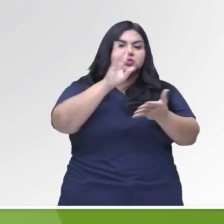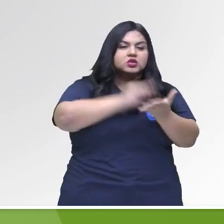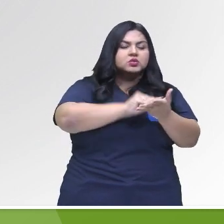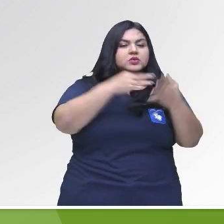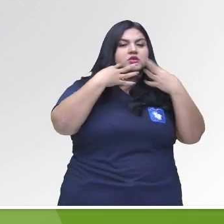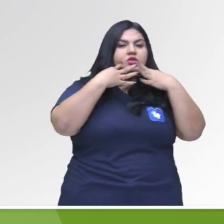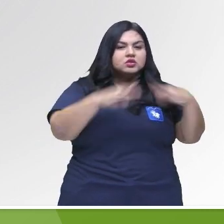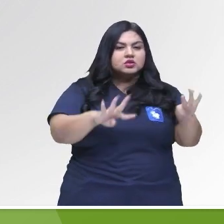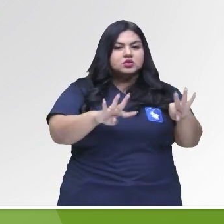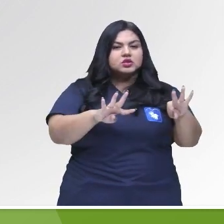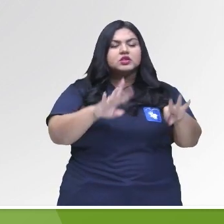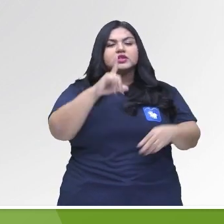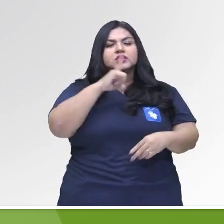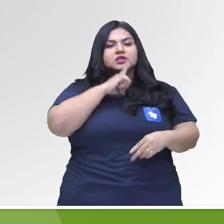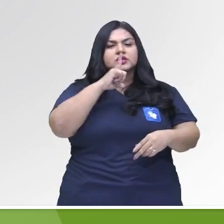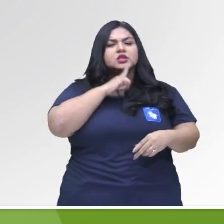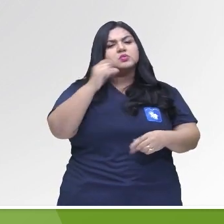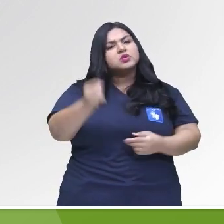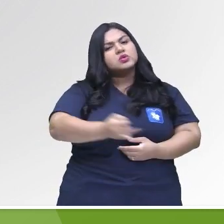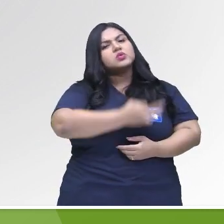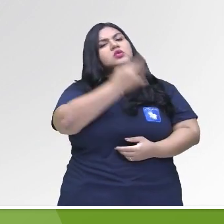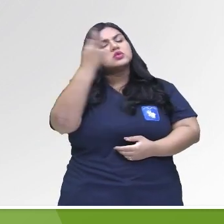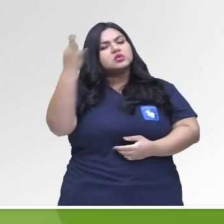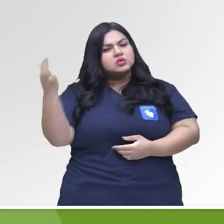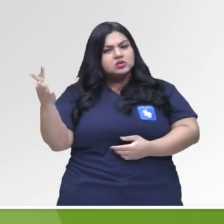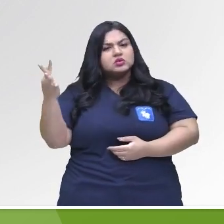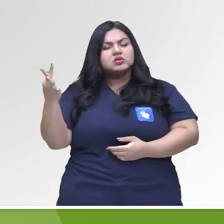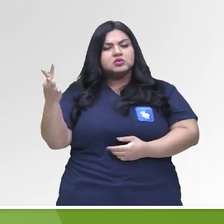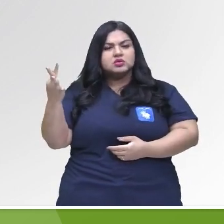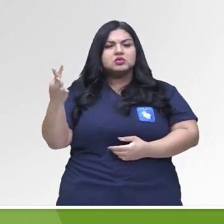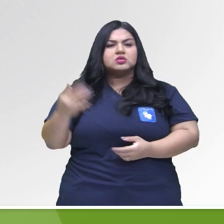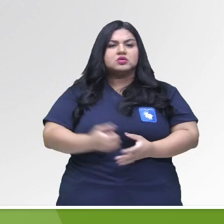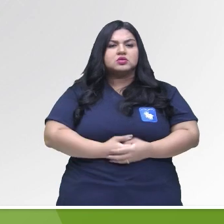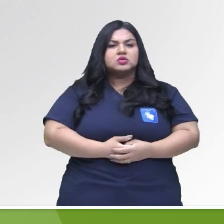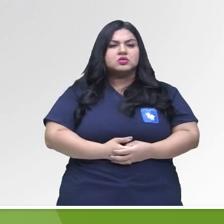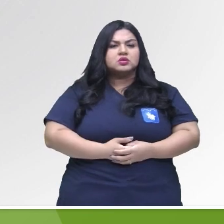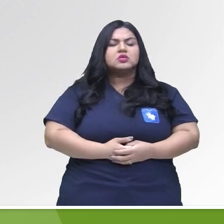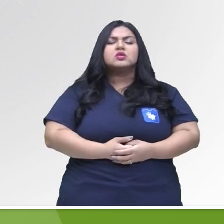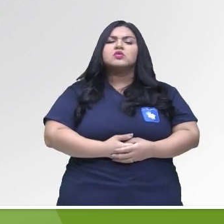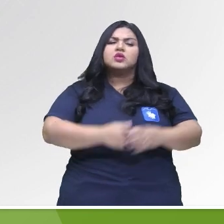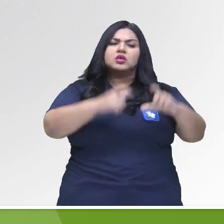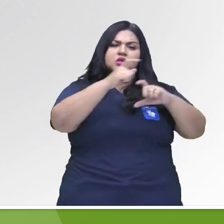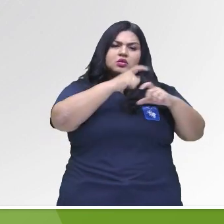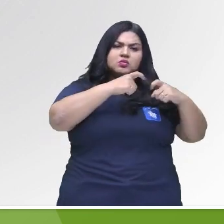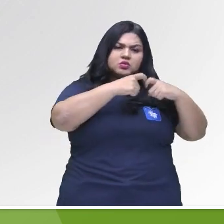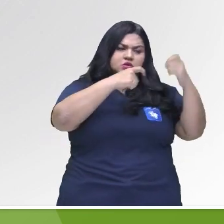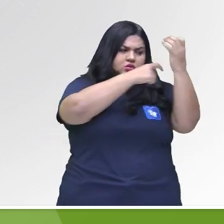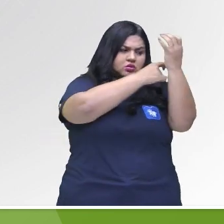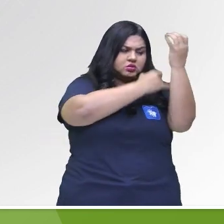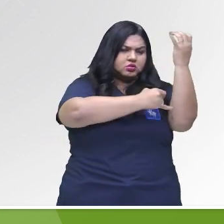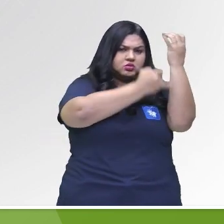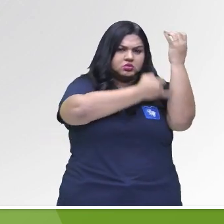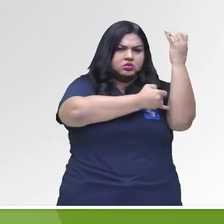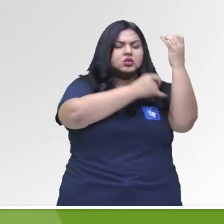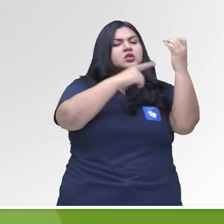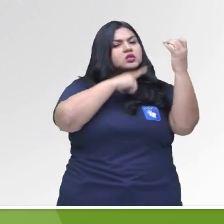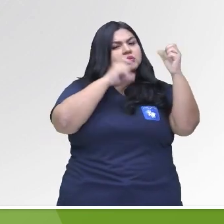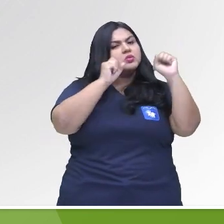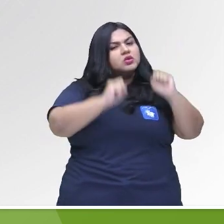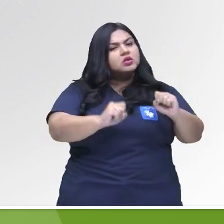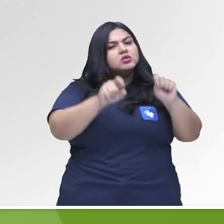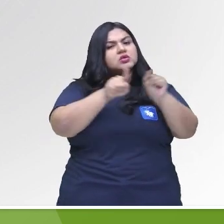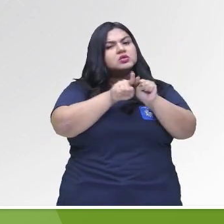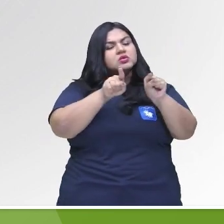naturais, existem uma quantidade grande de polímeros naturais. Eu falei aqui da borracha natural, que é o látex, mas a gente pode citar